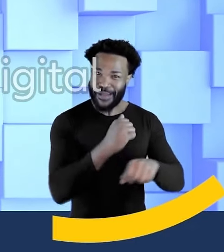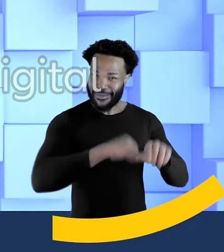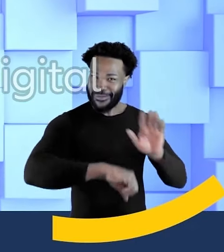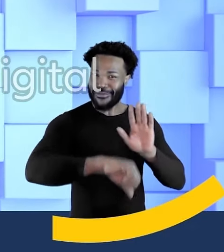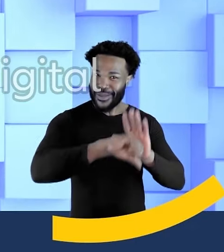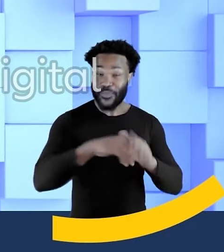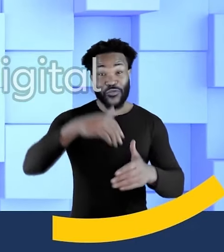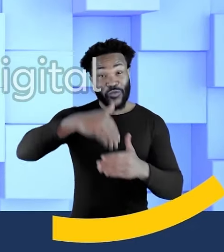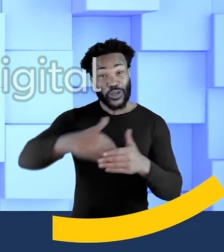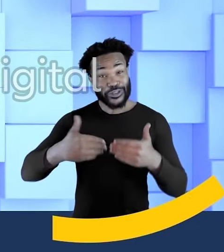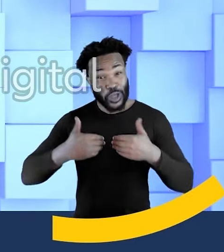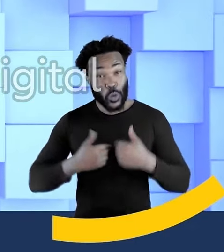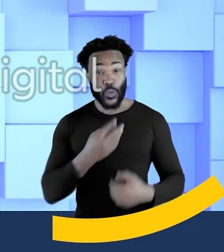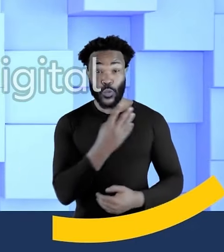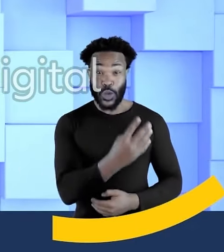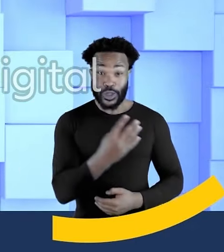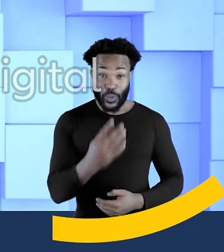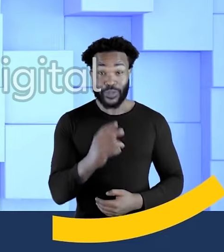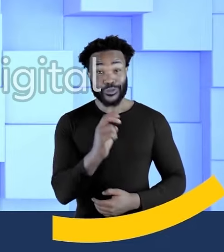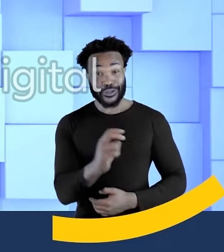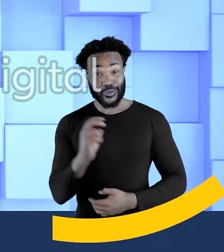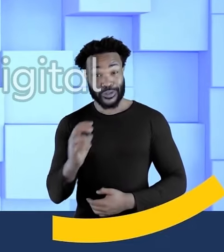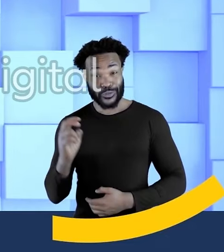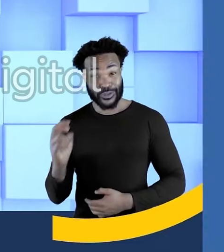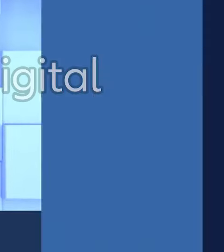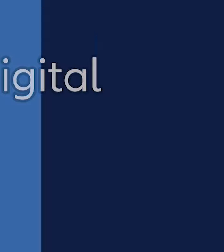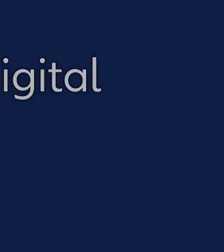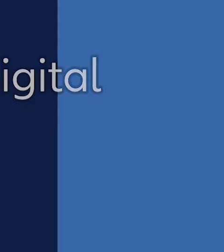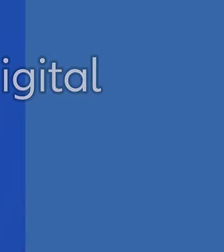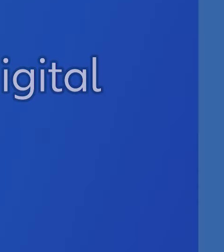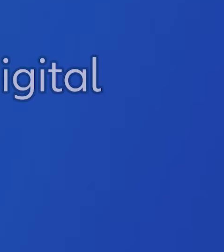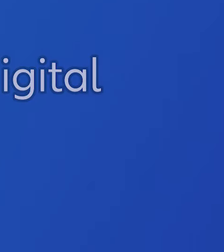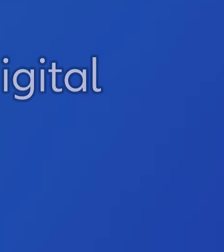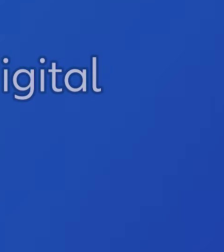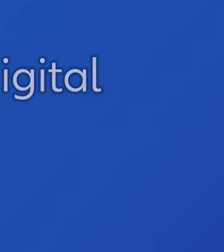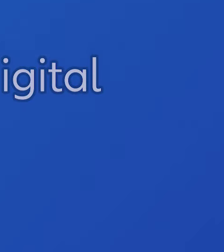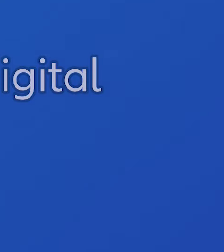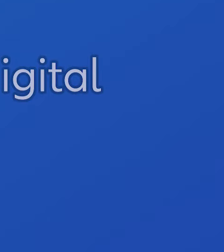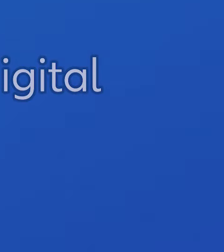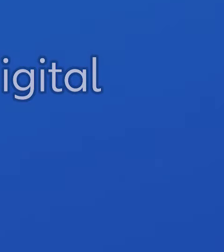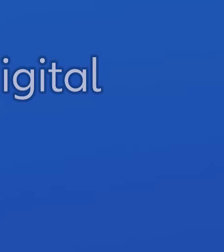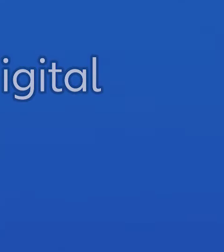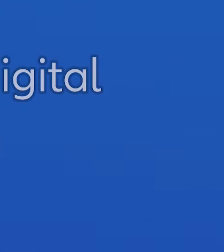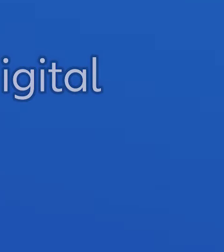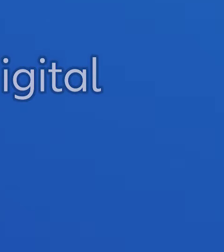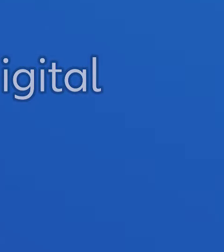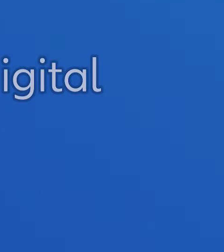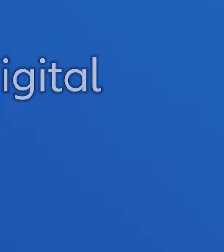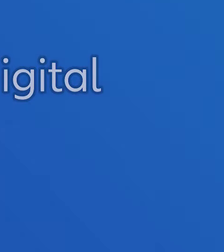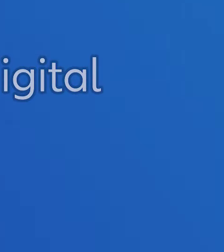e o crime organizado. Vote Rubinho Nunes, 4-4-5-5-5. União Brasil.